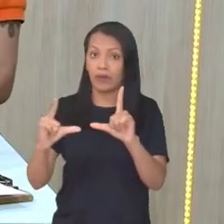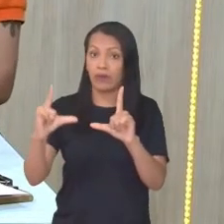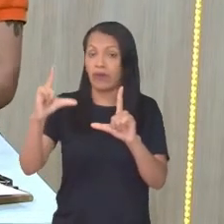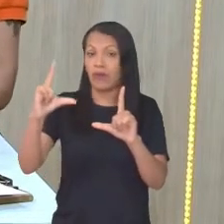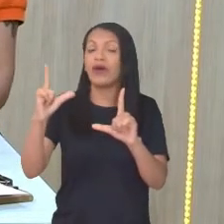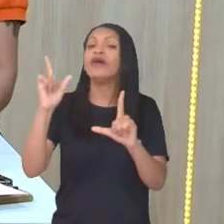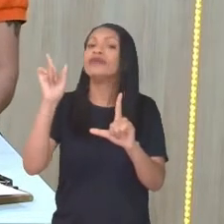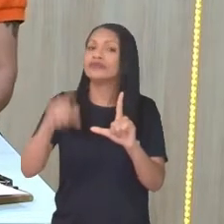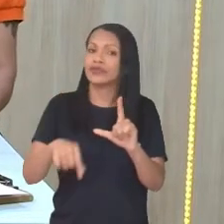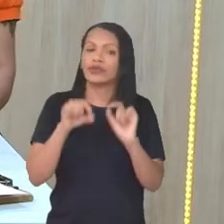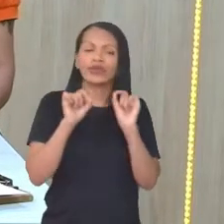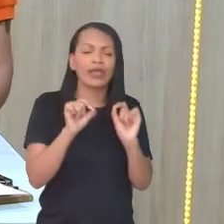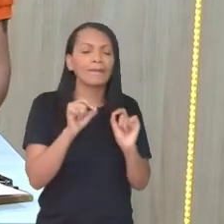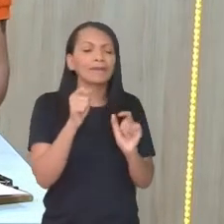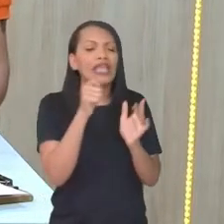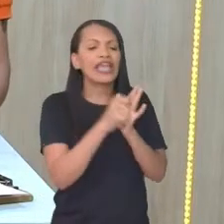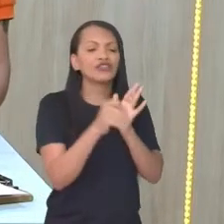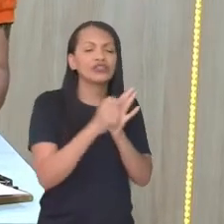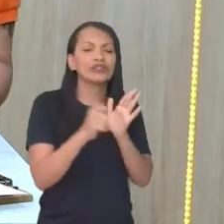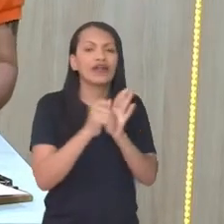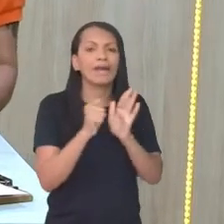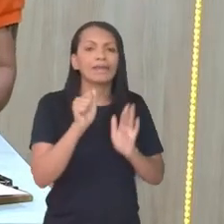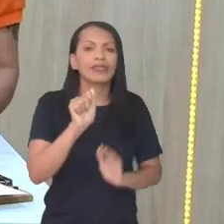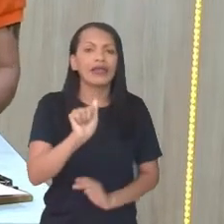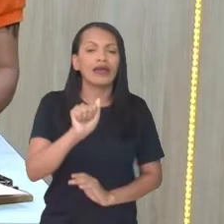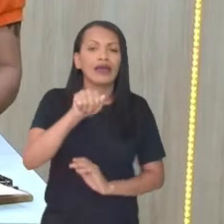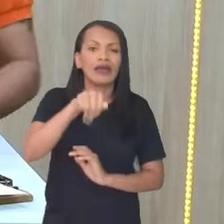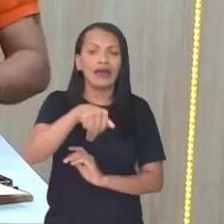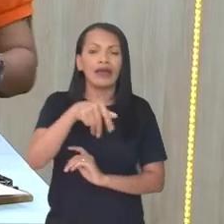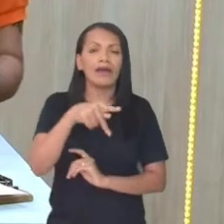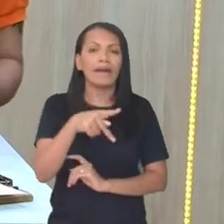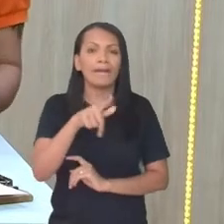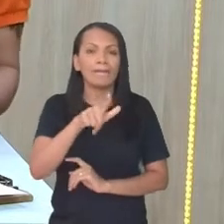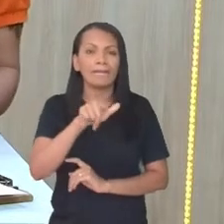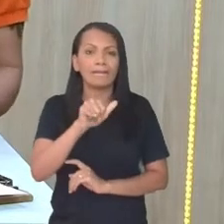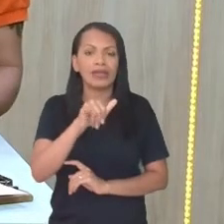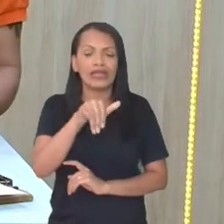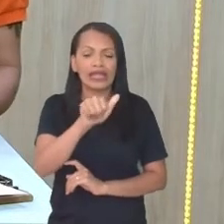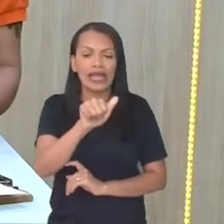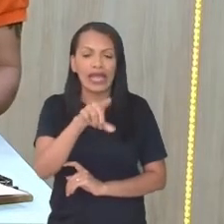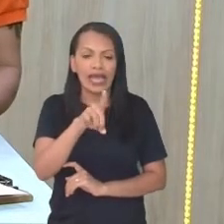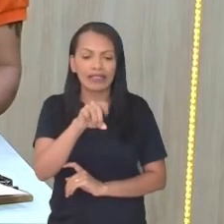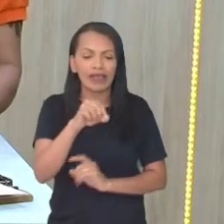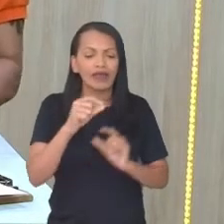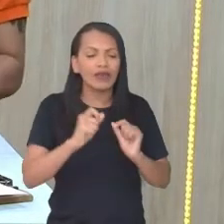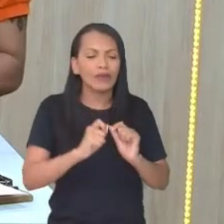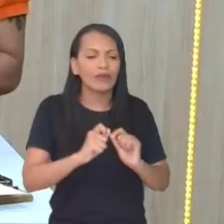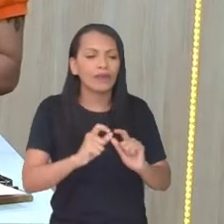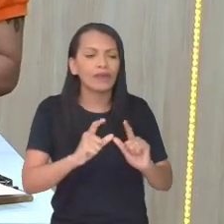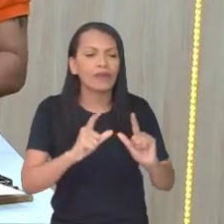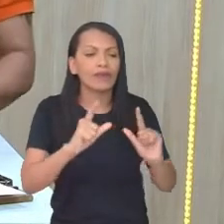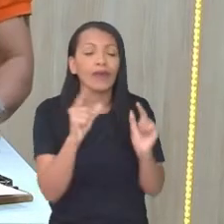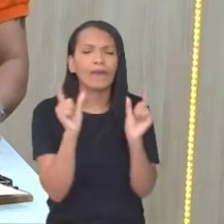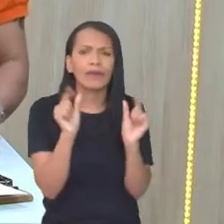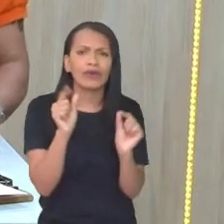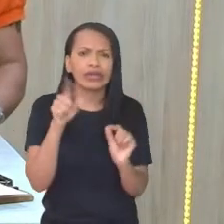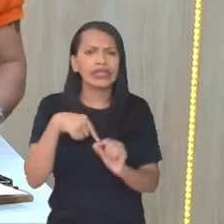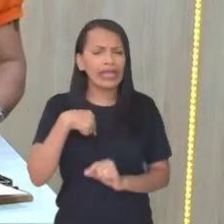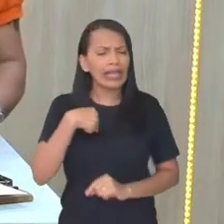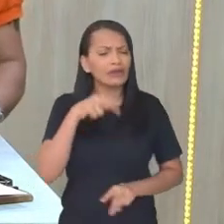a escrita ampliada, né, que a gente chama. Para alguns estudantes que apresentam baixa visão, né, eles não